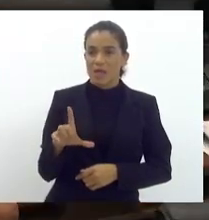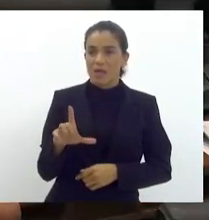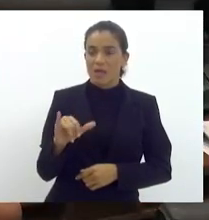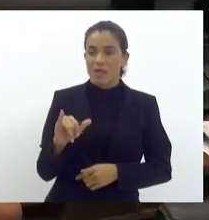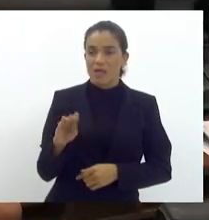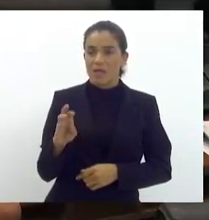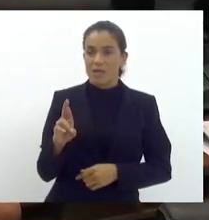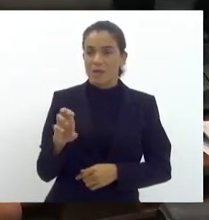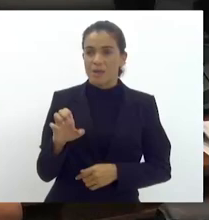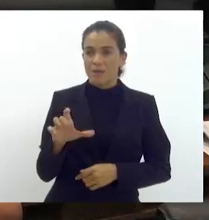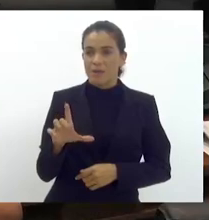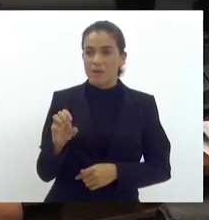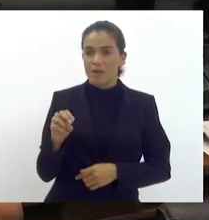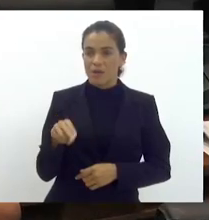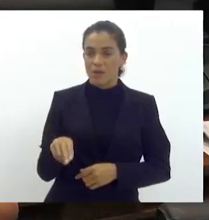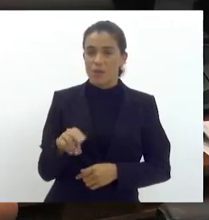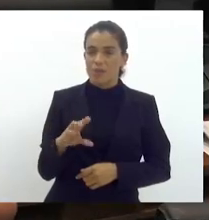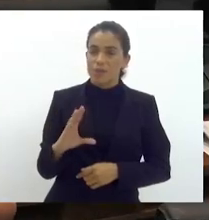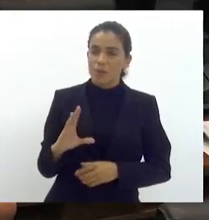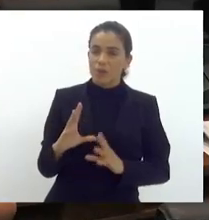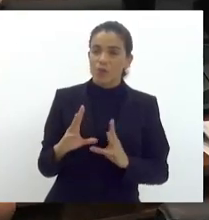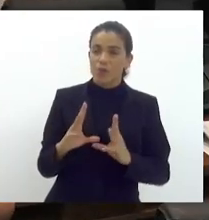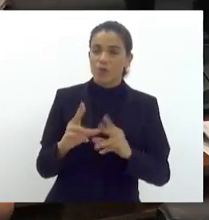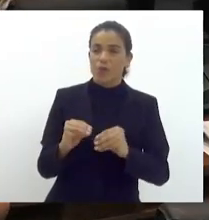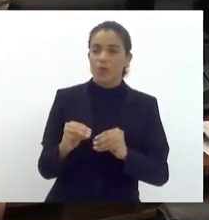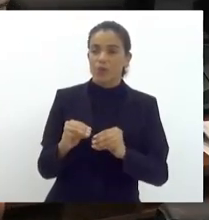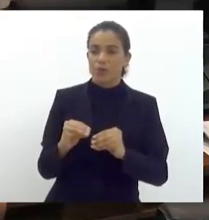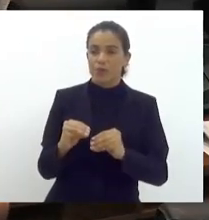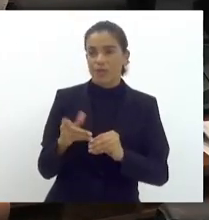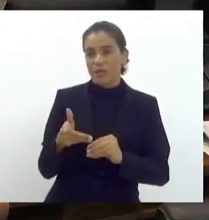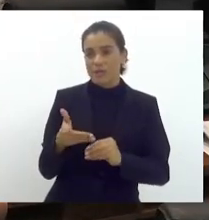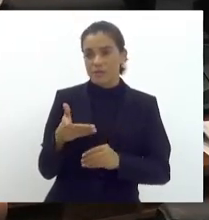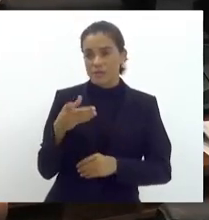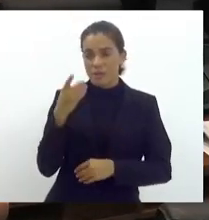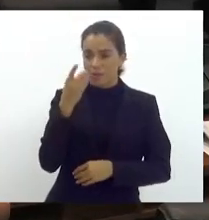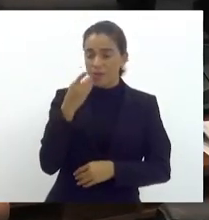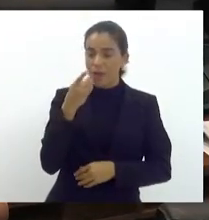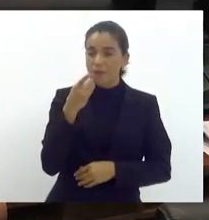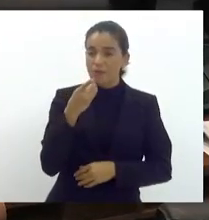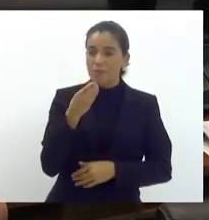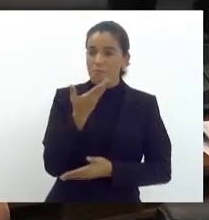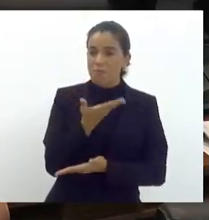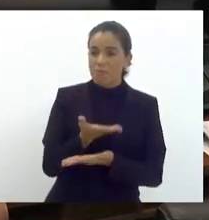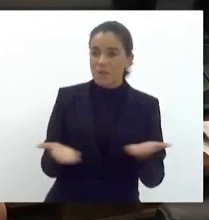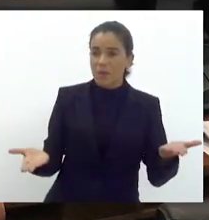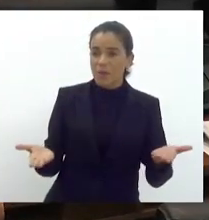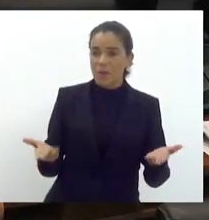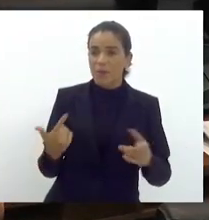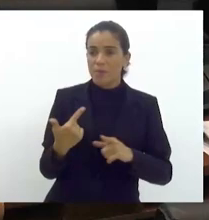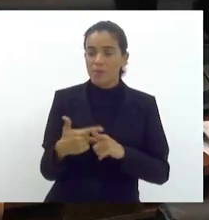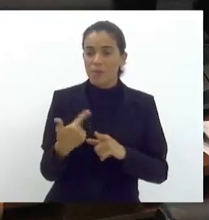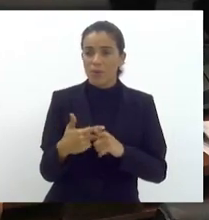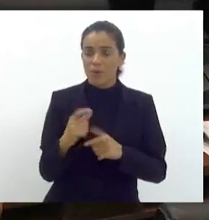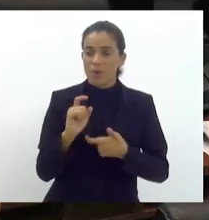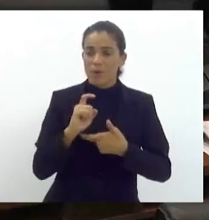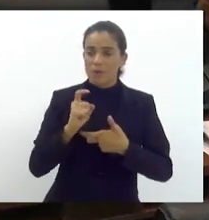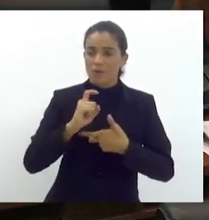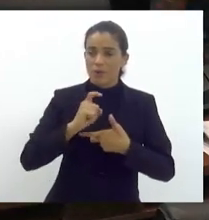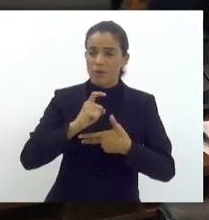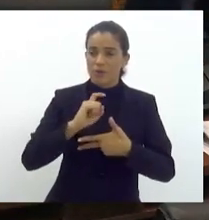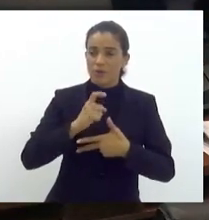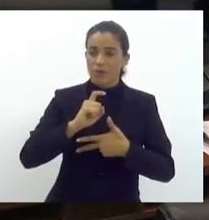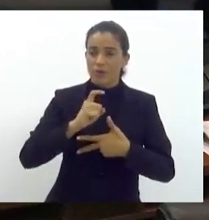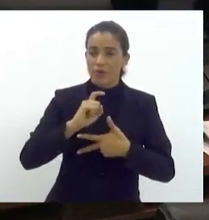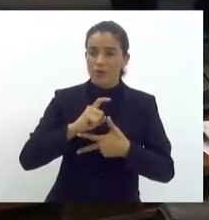todos esses deputados perderam autoria porque o Executivo revogou a lei anterior que